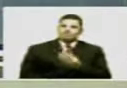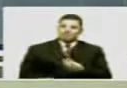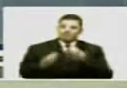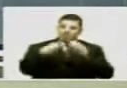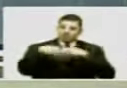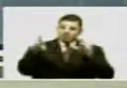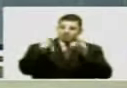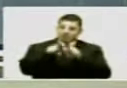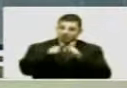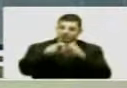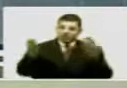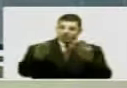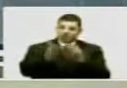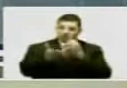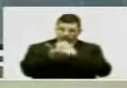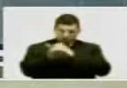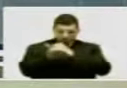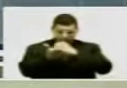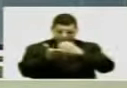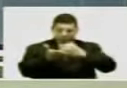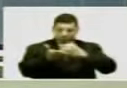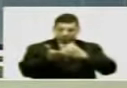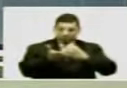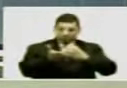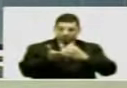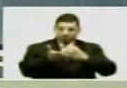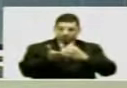recebo também hoje um ofício